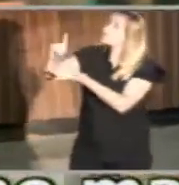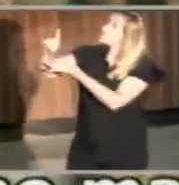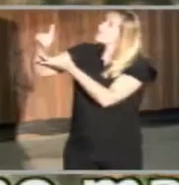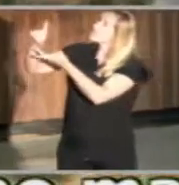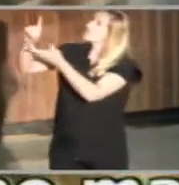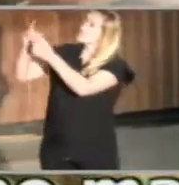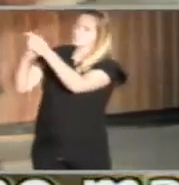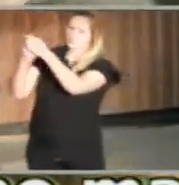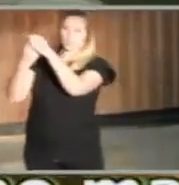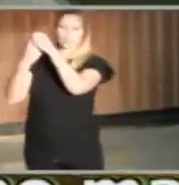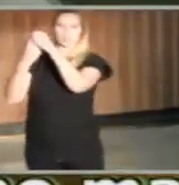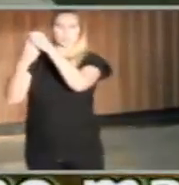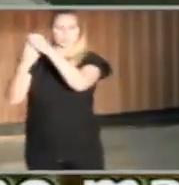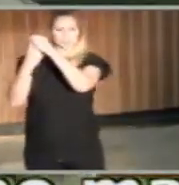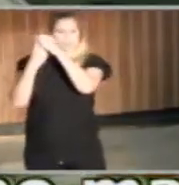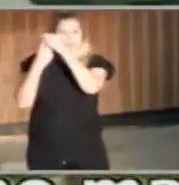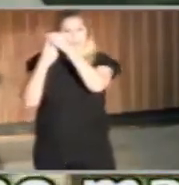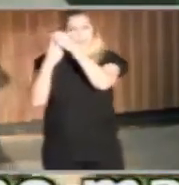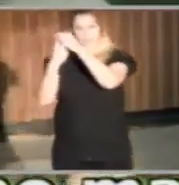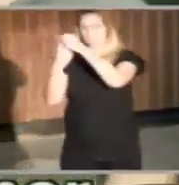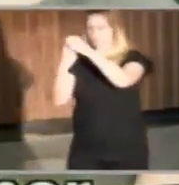Não há